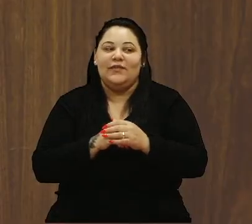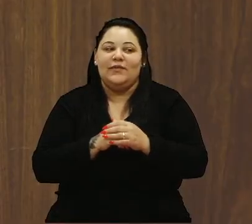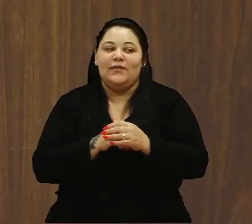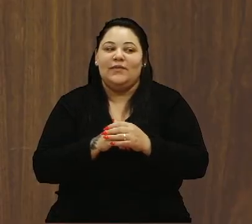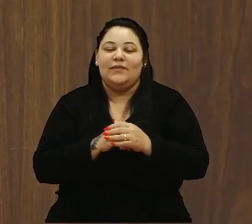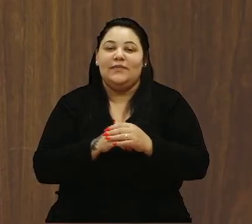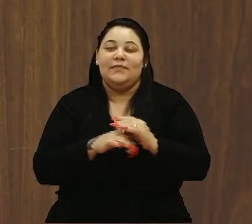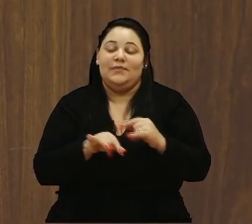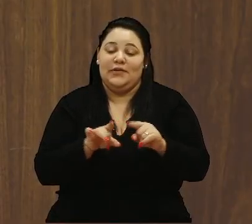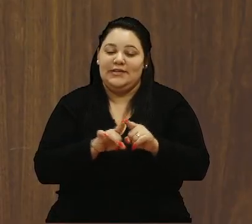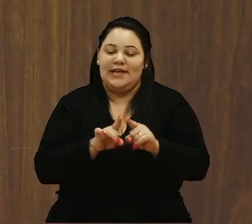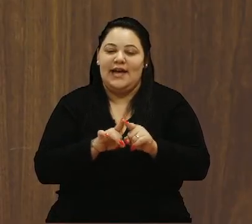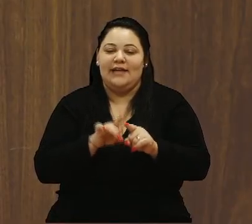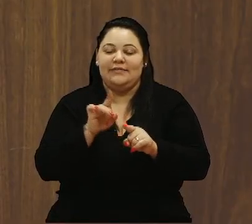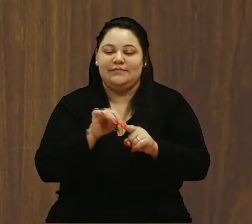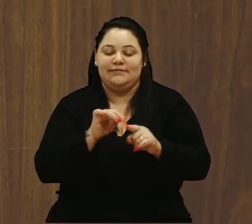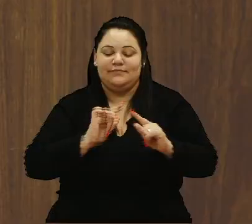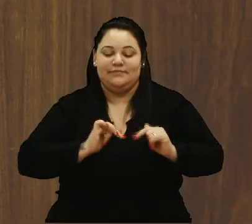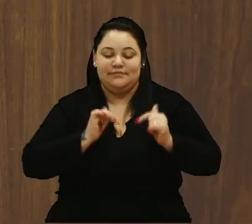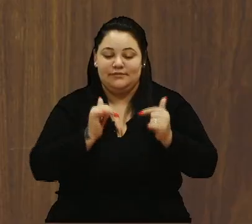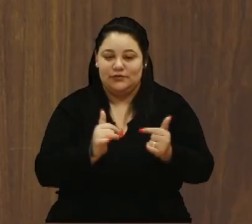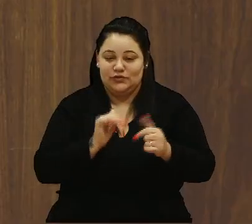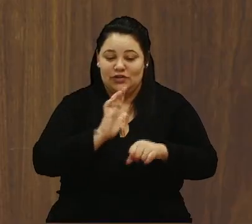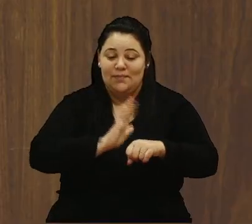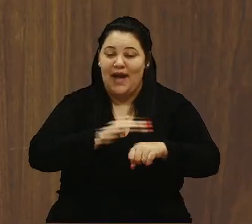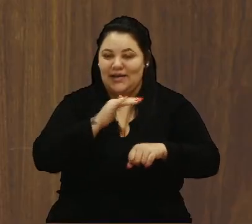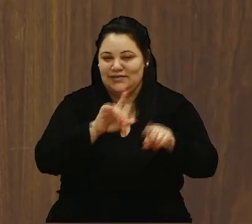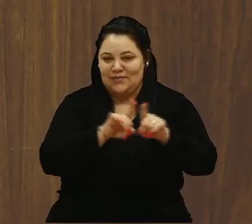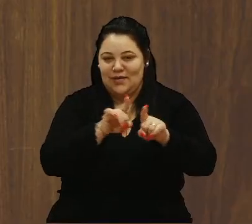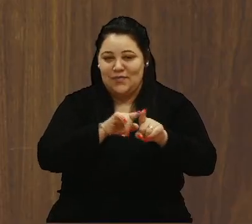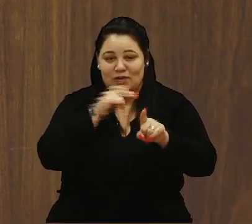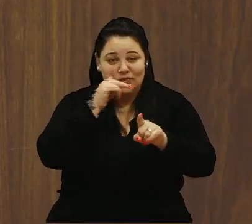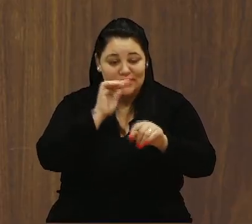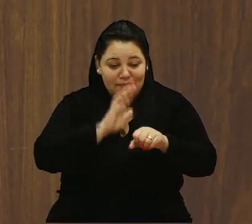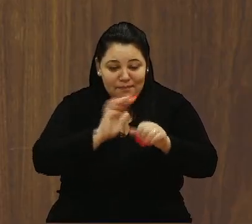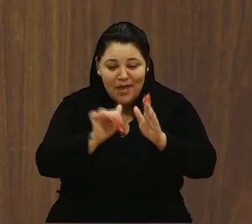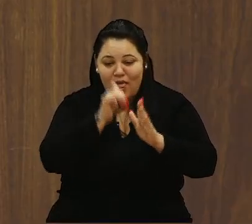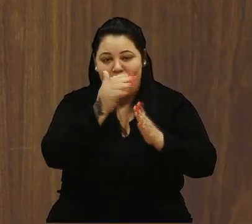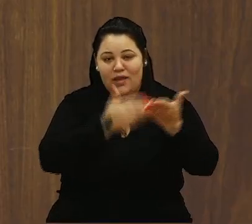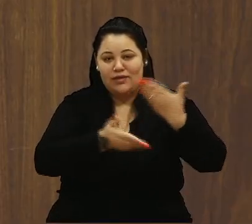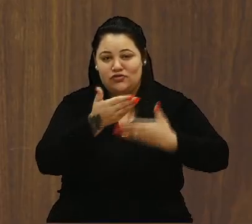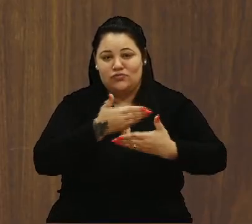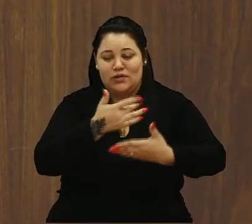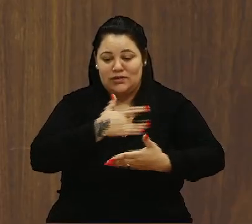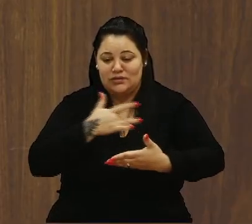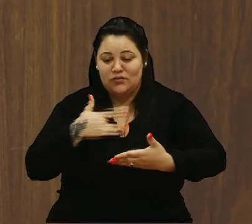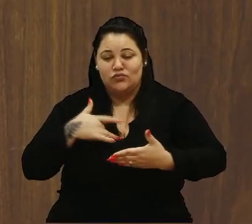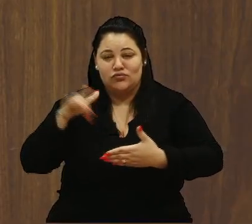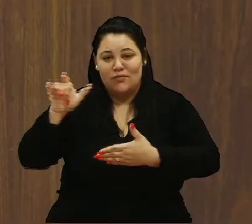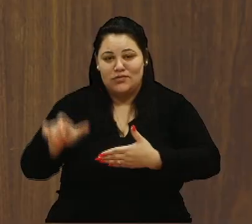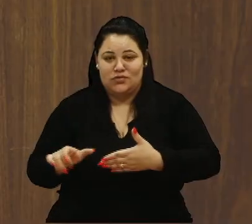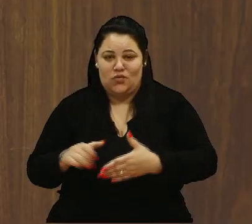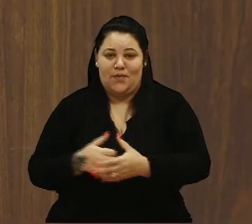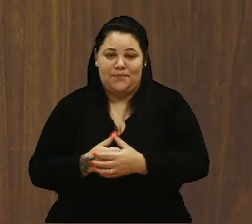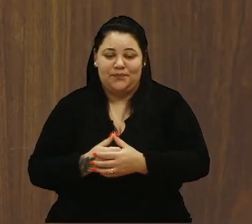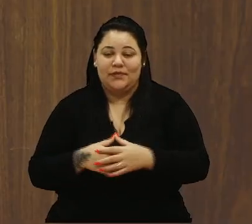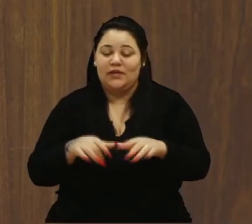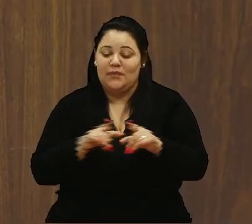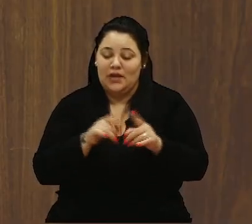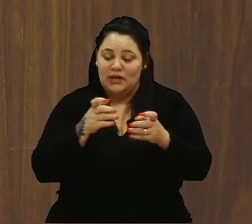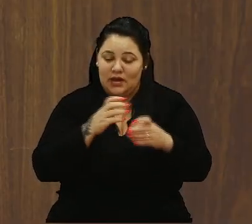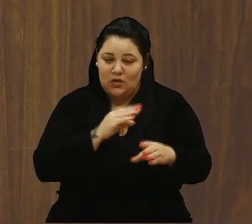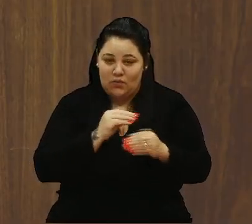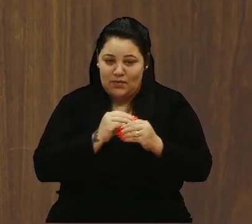outras medidas além dessas para garantir uma melhoria na saúde das pessoas. E também queria comentar, eu